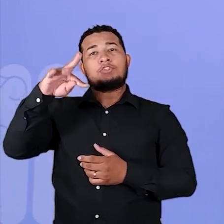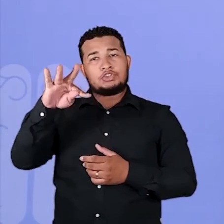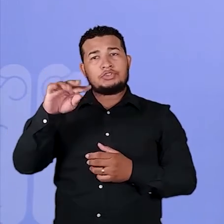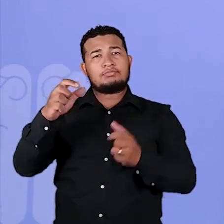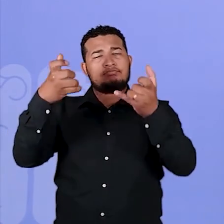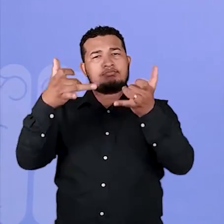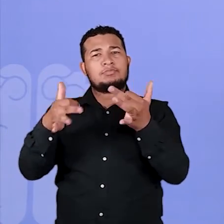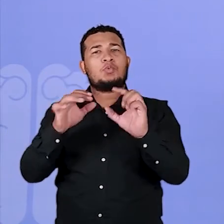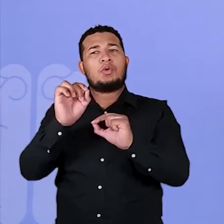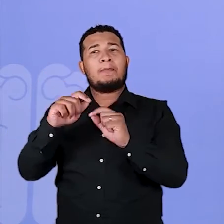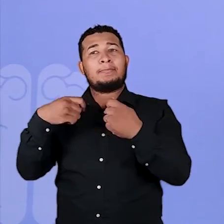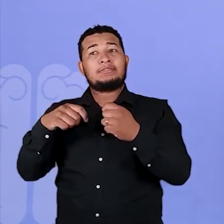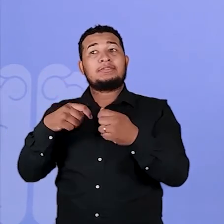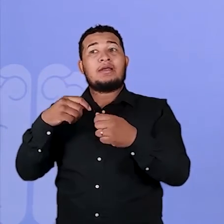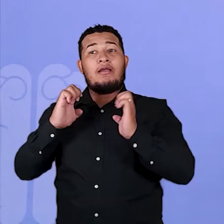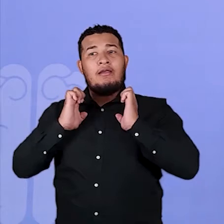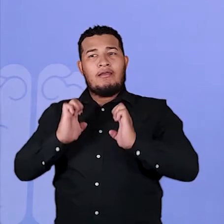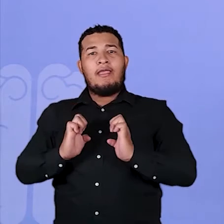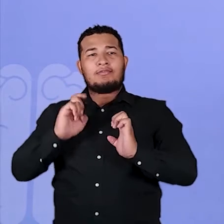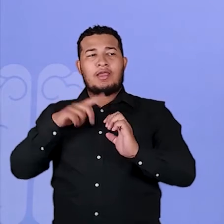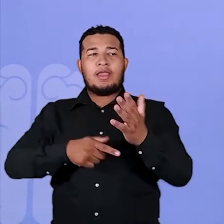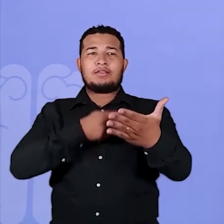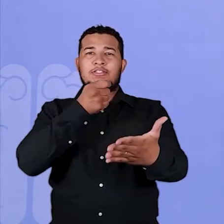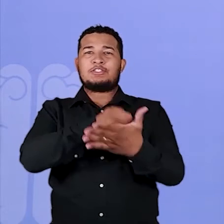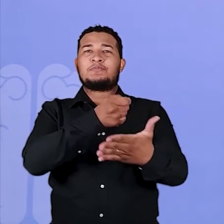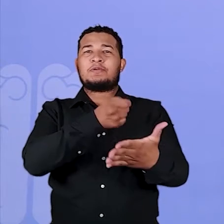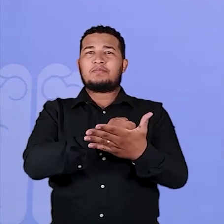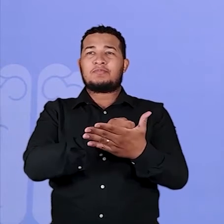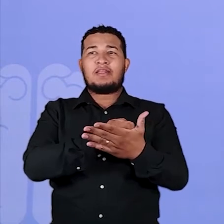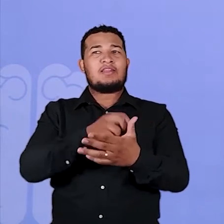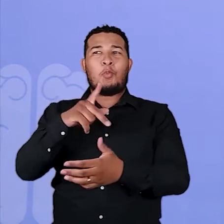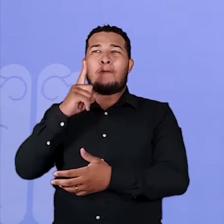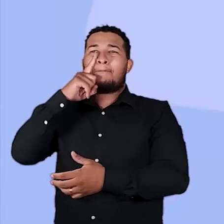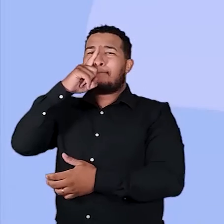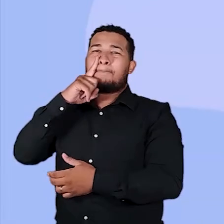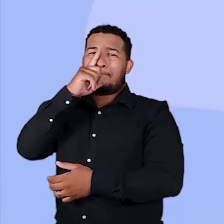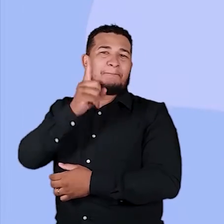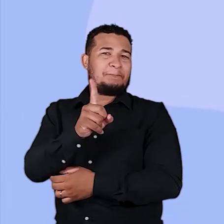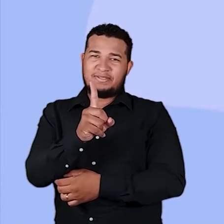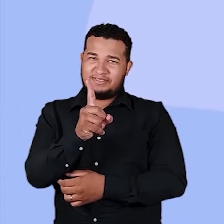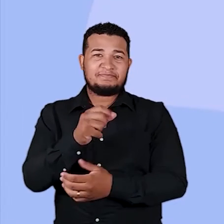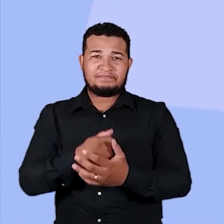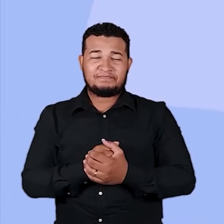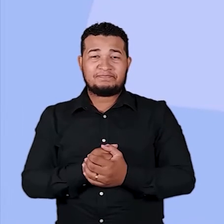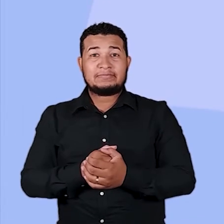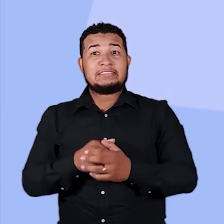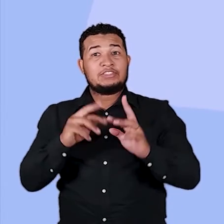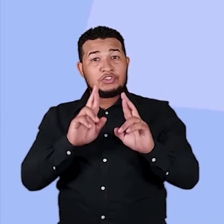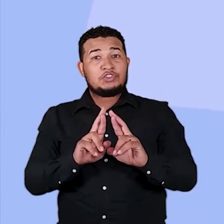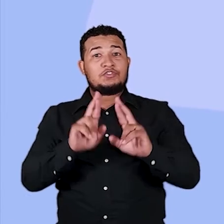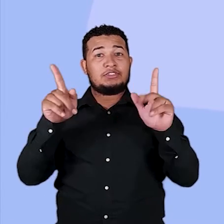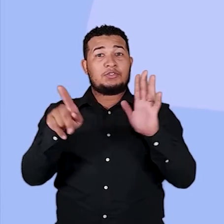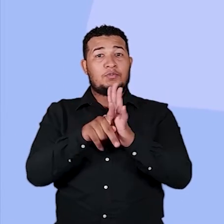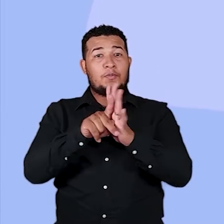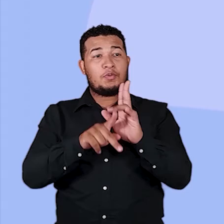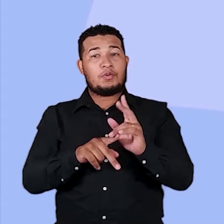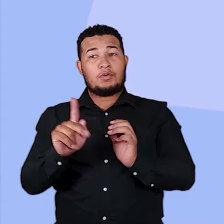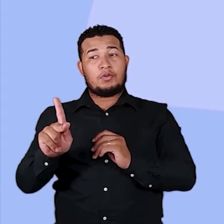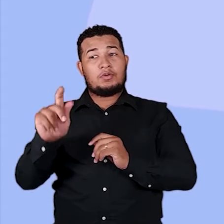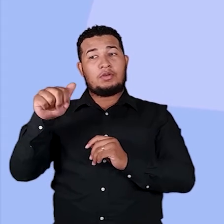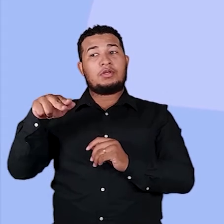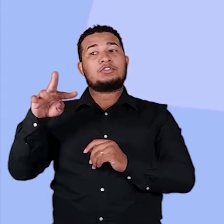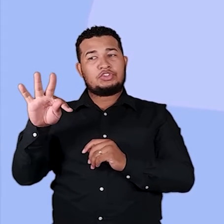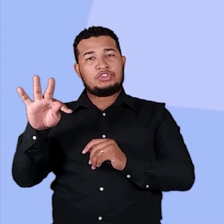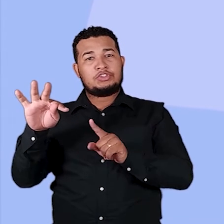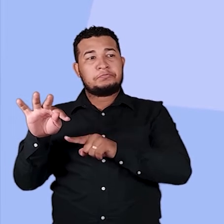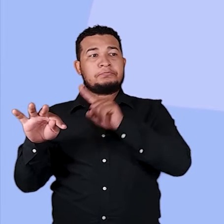estar fundada na noção de dever e não na noção de felicidade. A grande diferença da ética de Kant